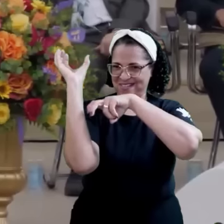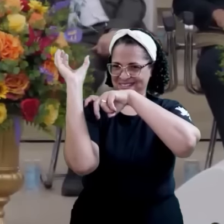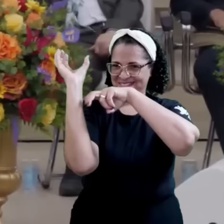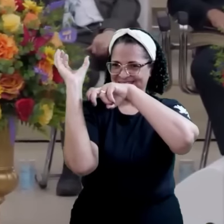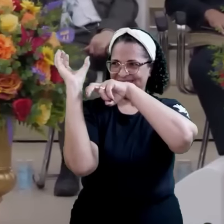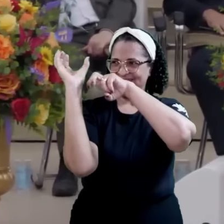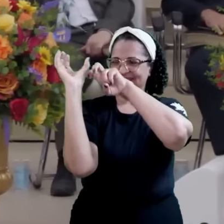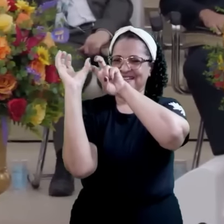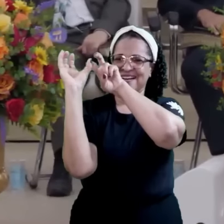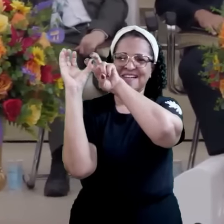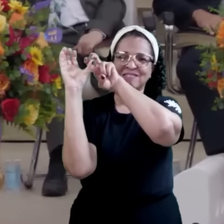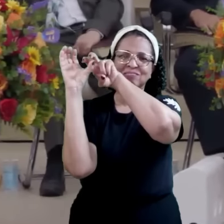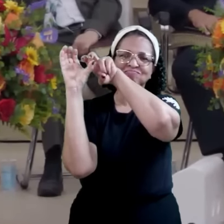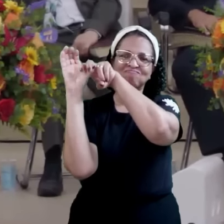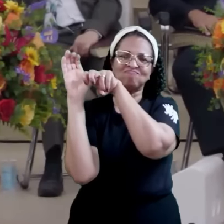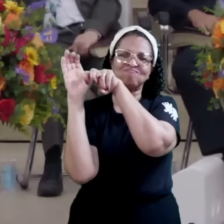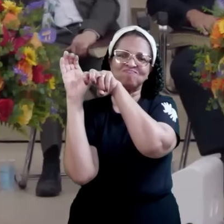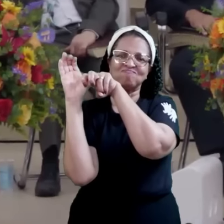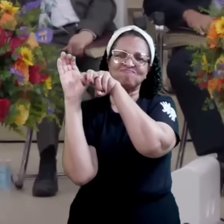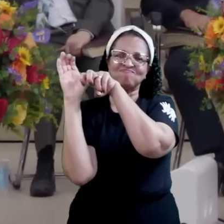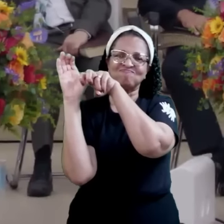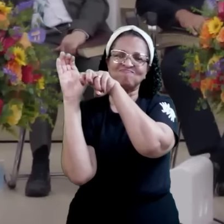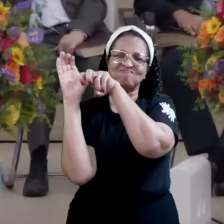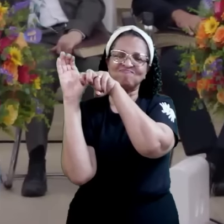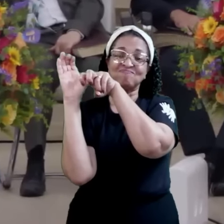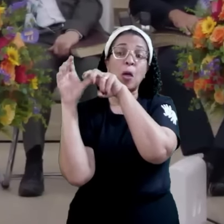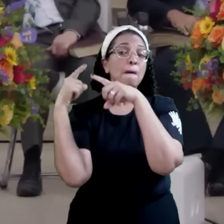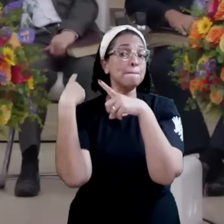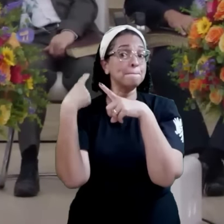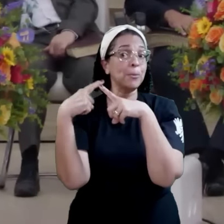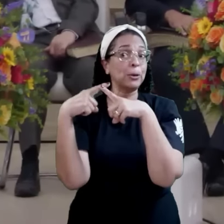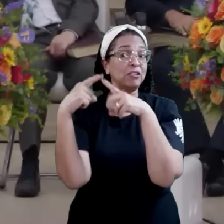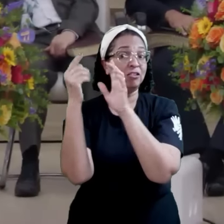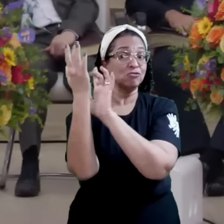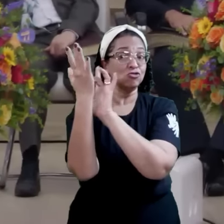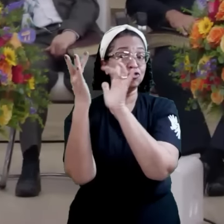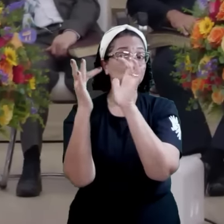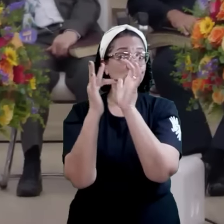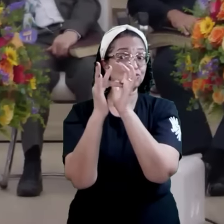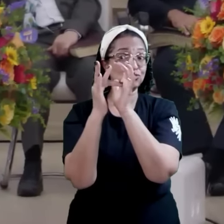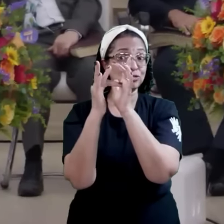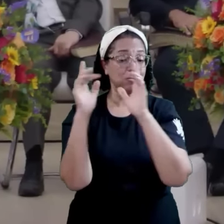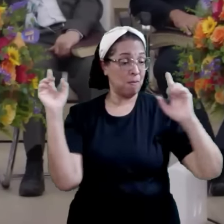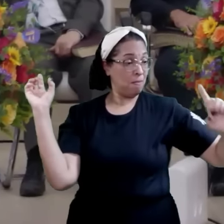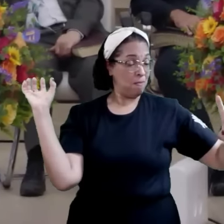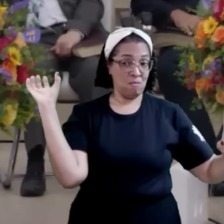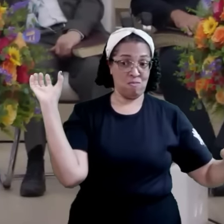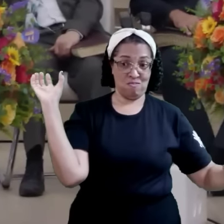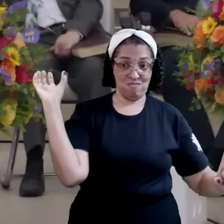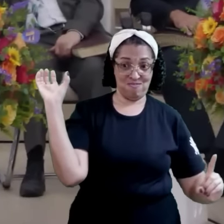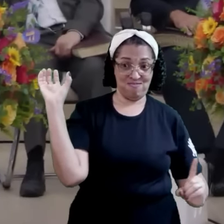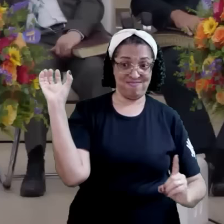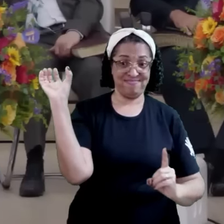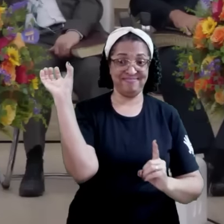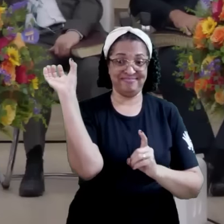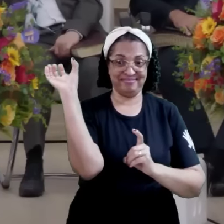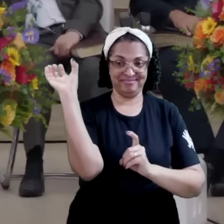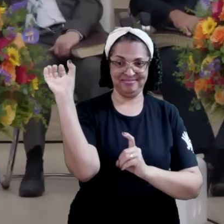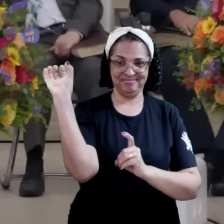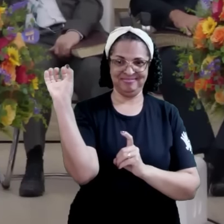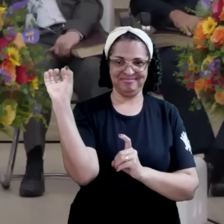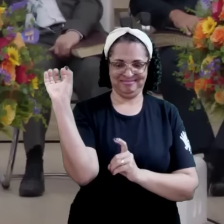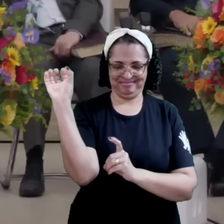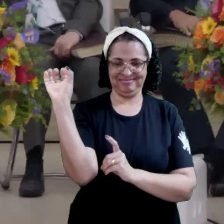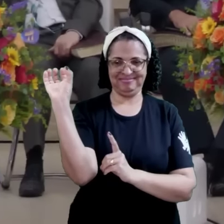demais Deus me deu a oportunidade de pisar em Jericó duas vezes a segunda já não era novidade mas a primeira fomos pego de